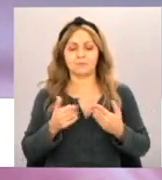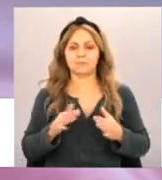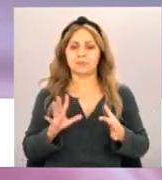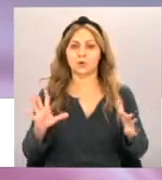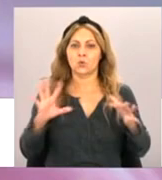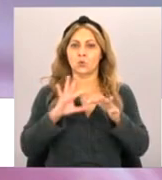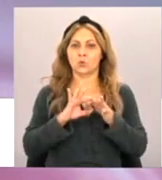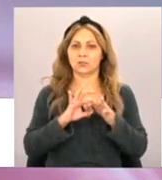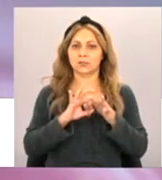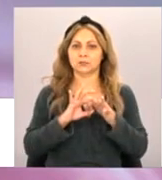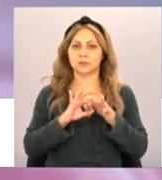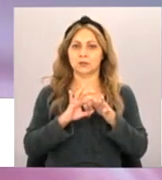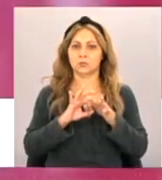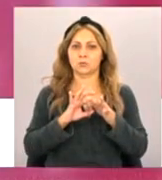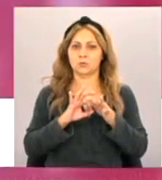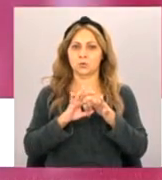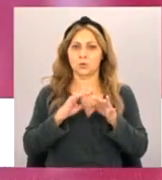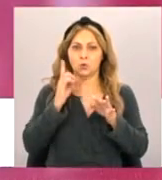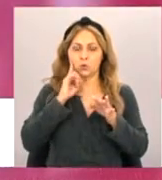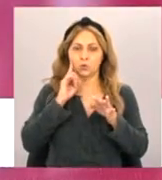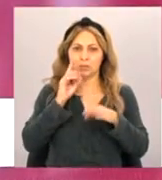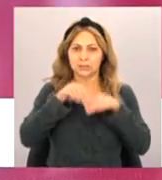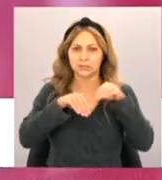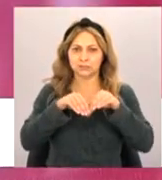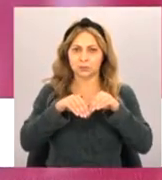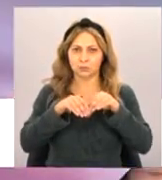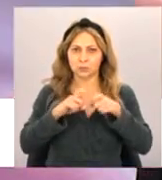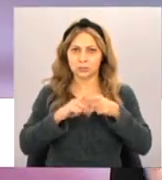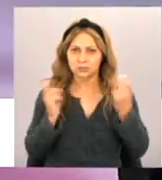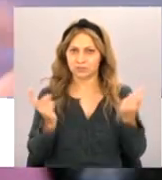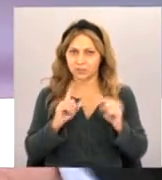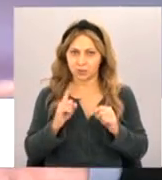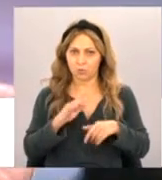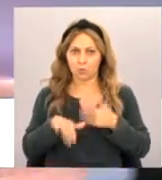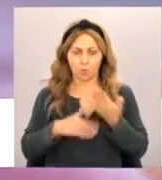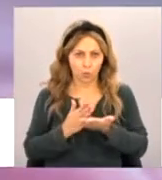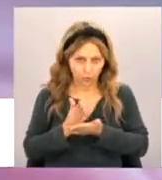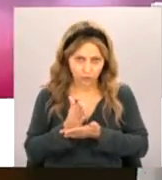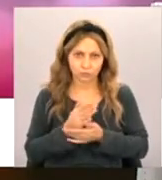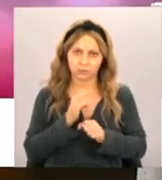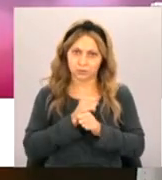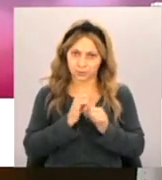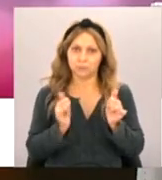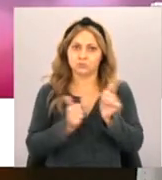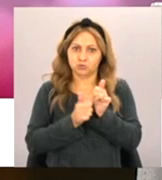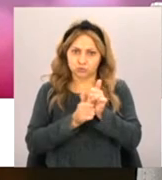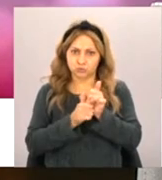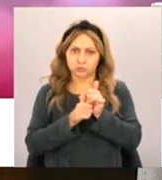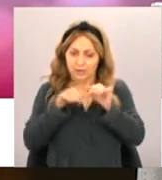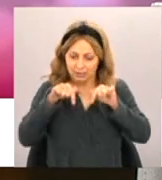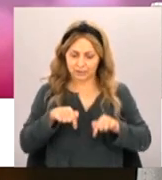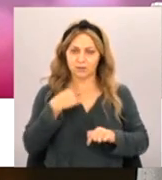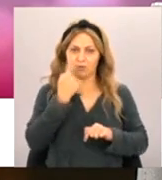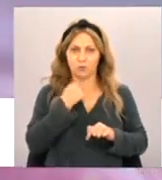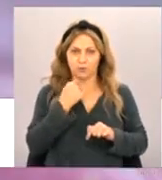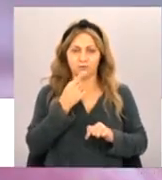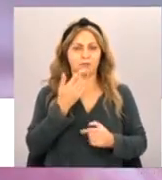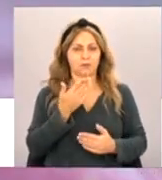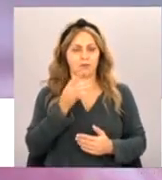é uma Coligação que se tenha desfeito no dia das eleições é uma criação que continua a funcionar mas continuamos a trabalhar juntos em Oeiras é